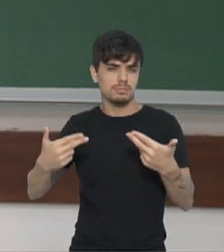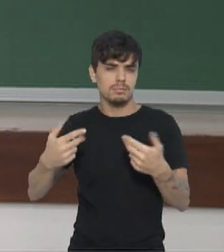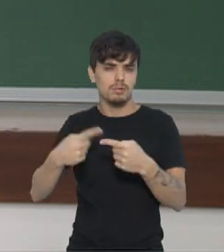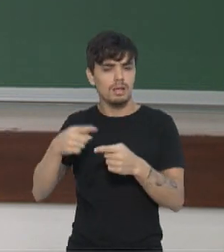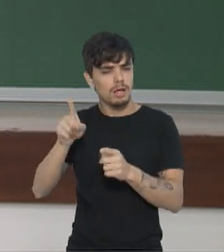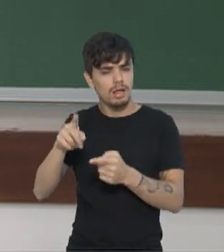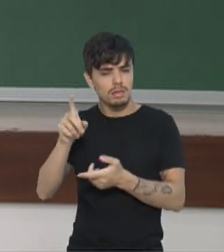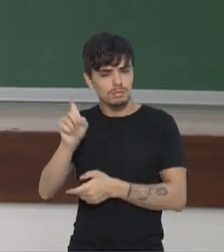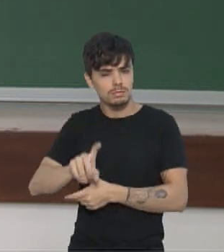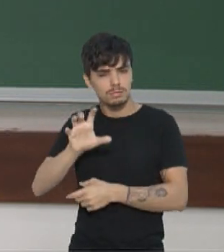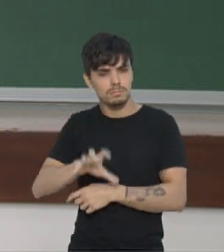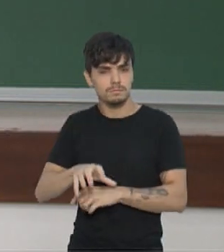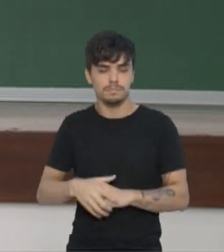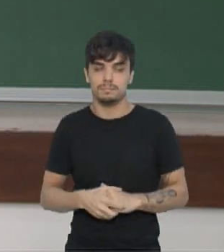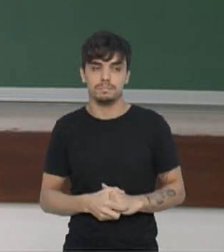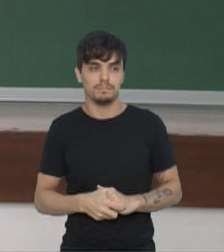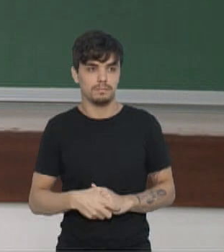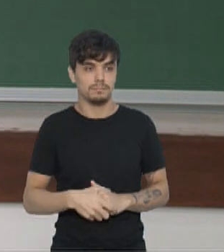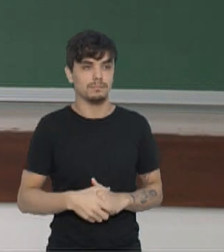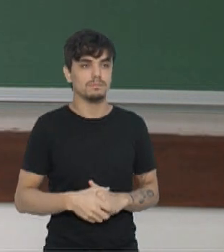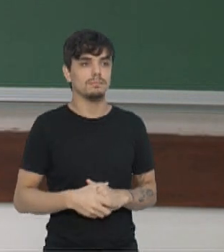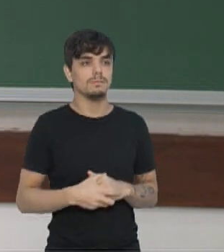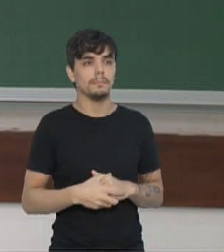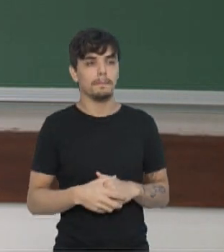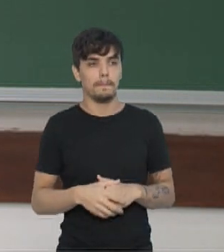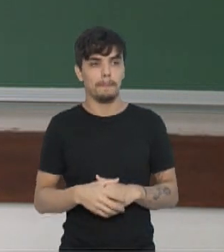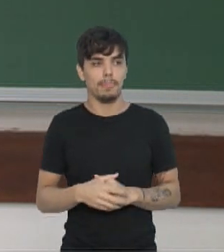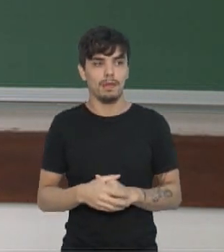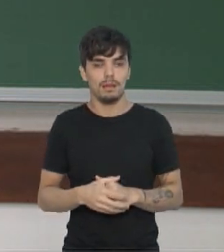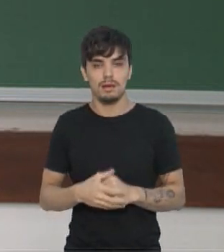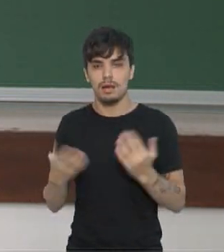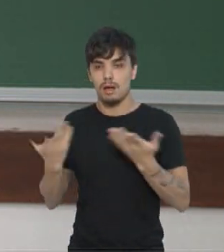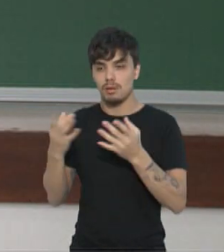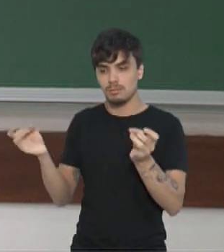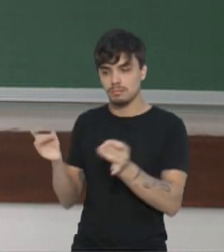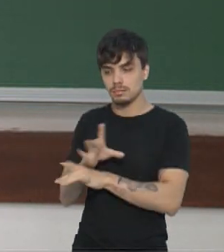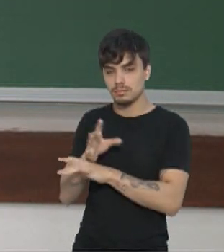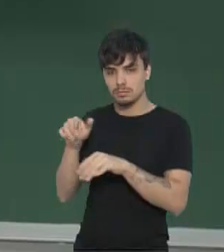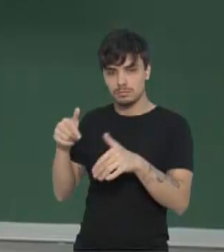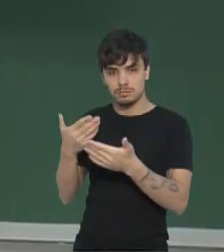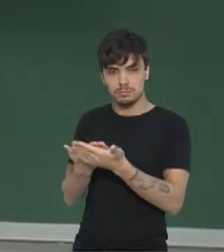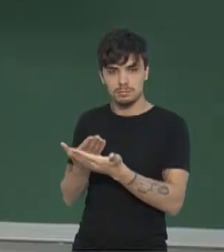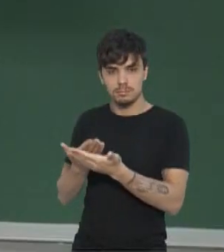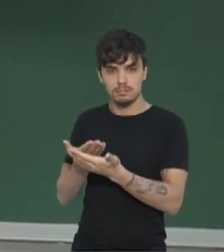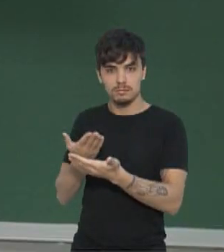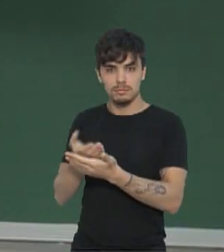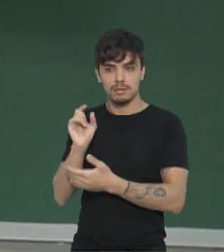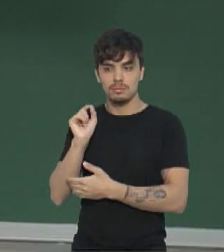está. Ok? Vejamos então agora, para concluir esta aula.